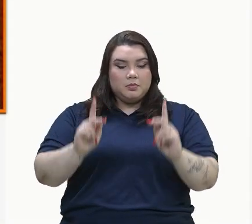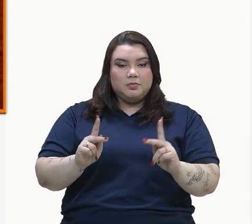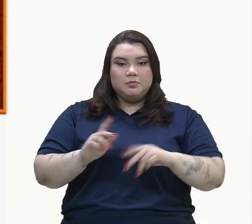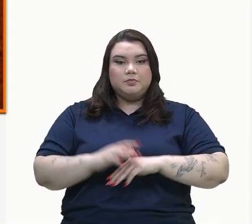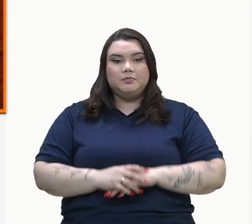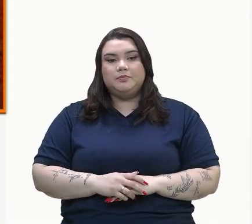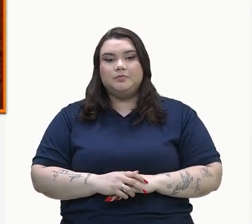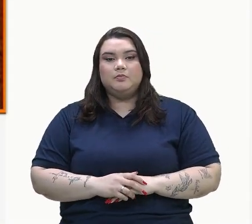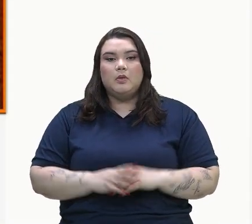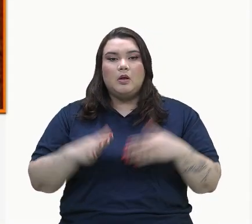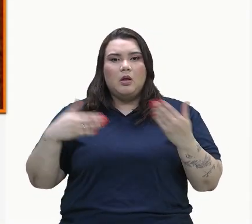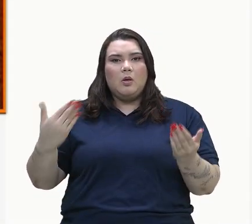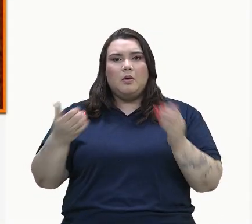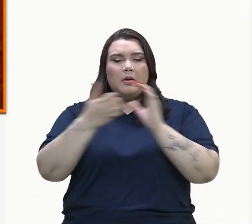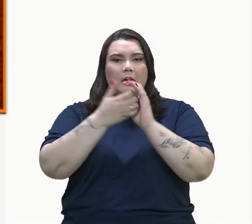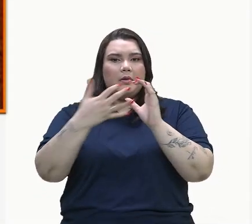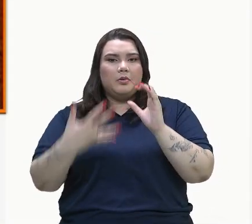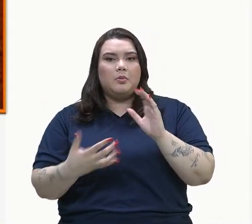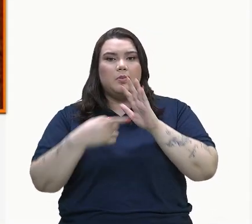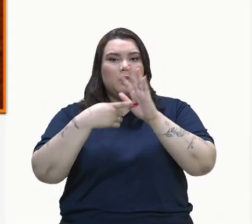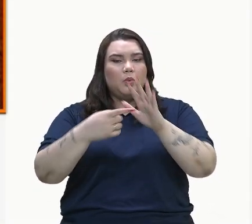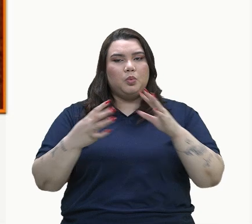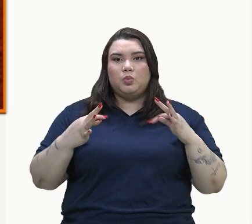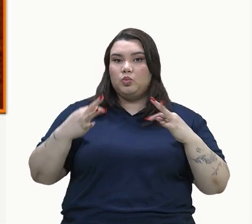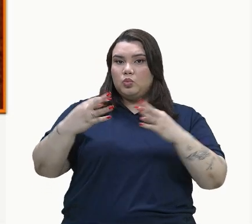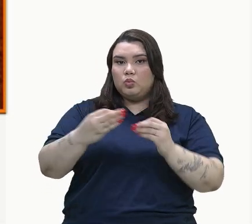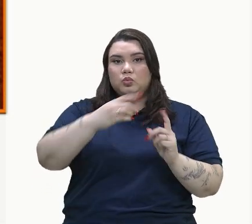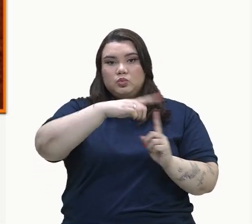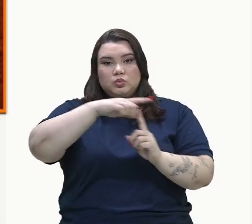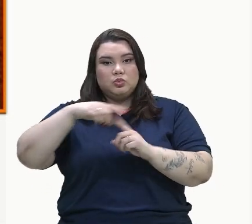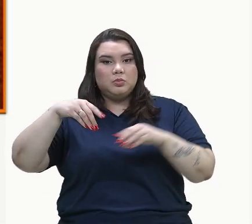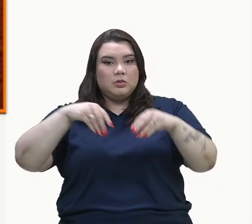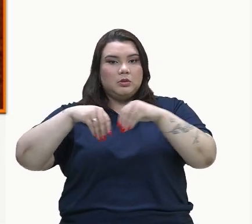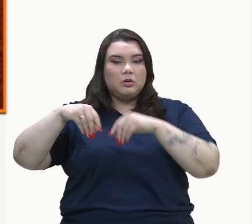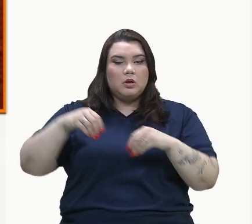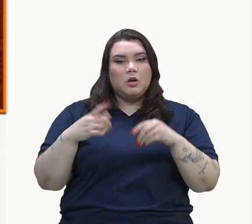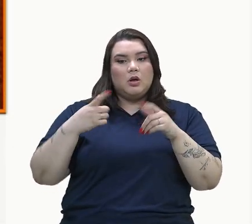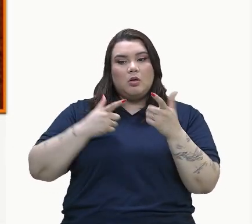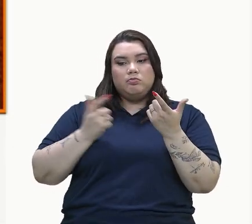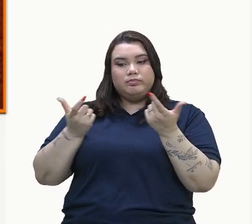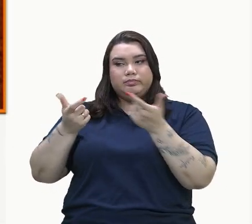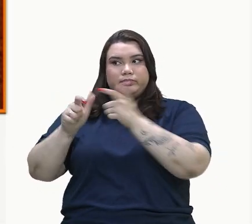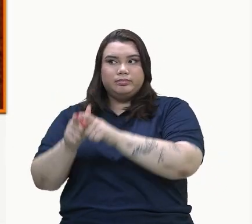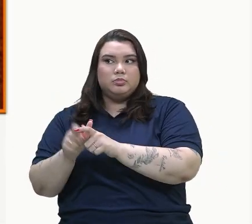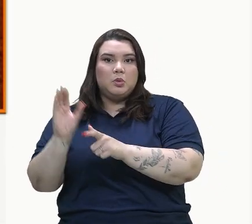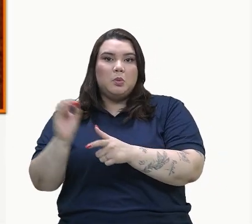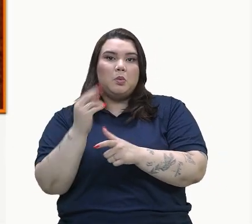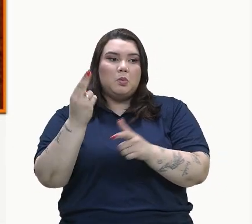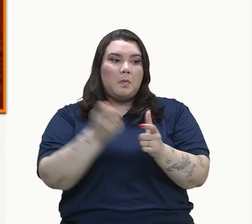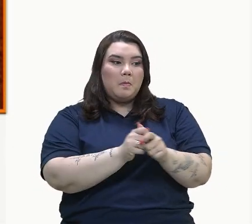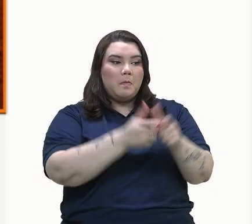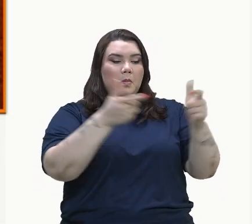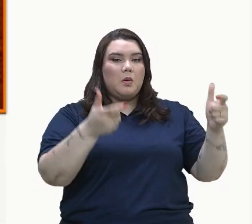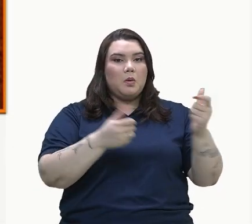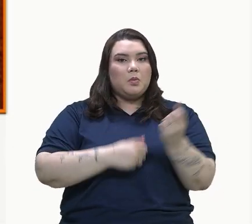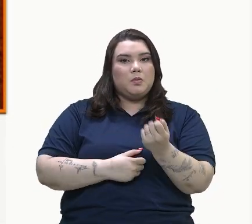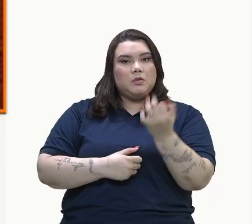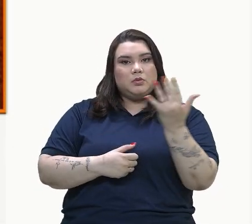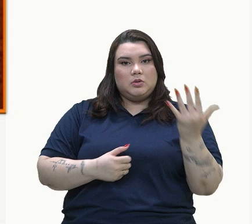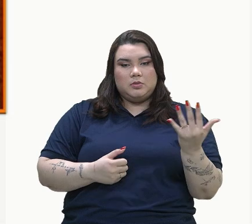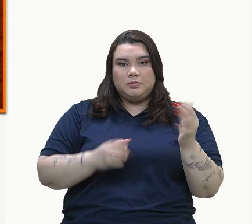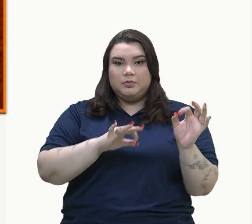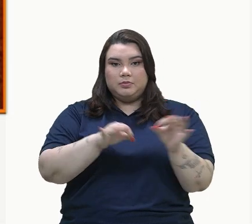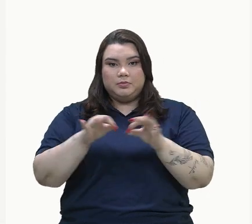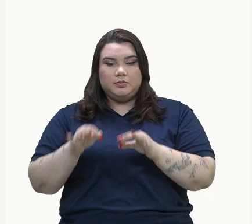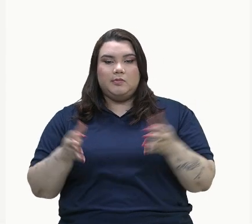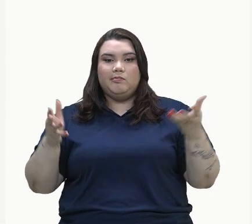Bem, esses componentes aqui estão presentes em todos os solos, às vezes em menor ou em maior quantidade, mas eles estão presentes. Vamos